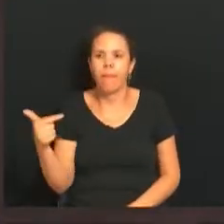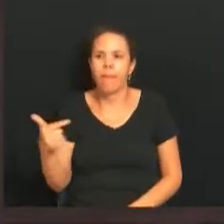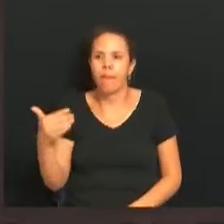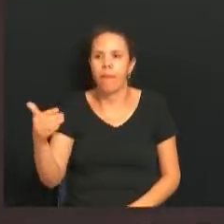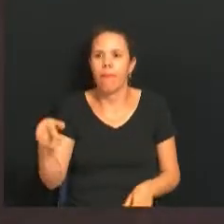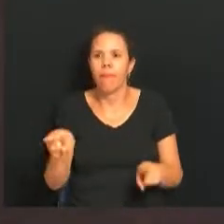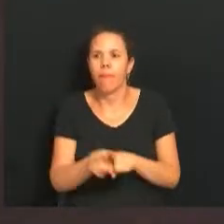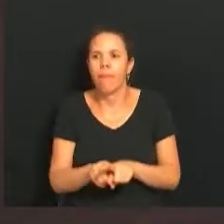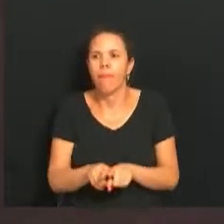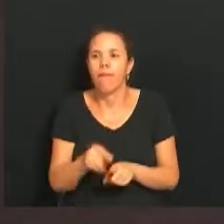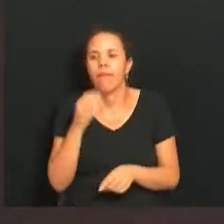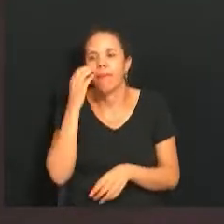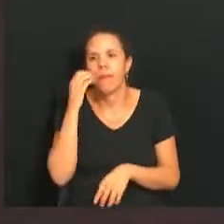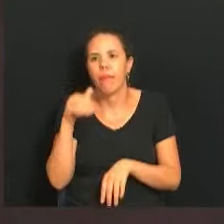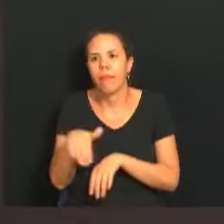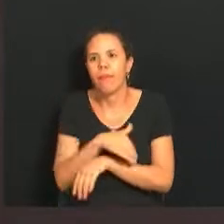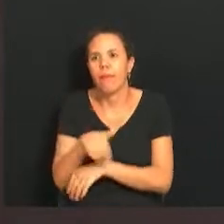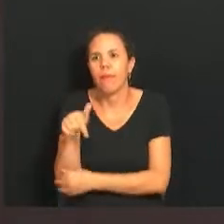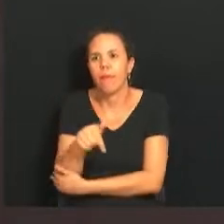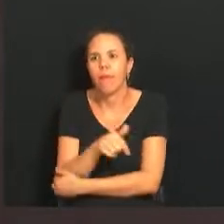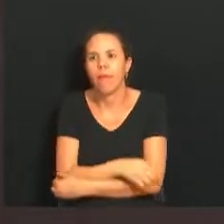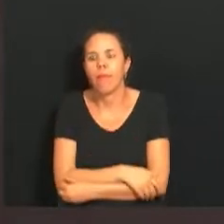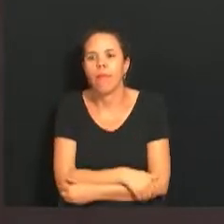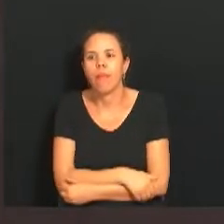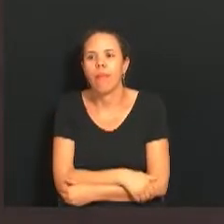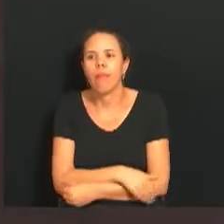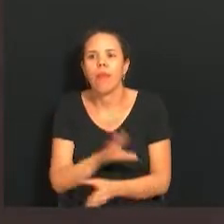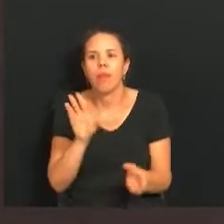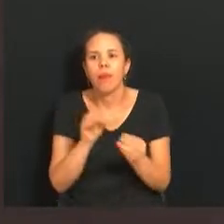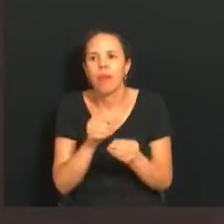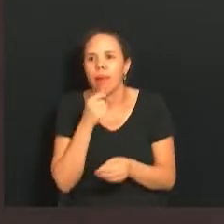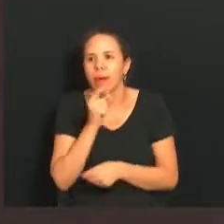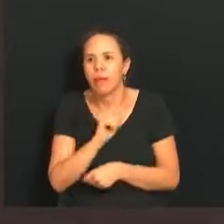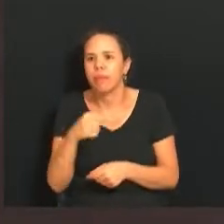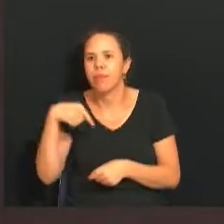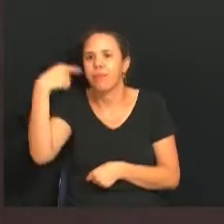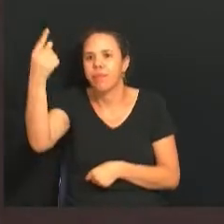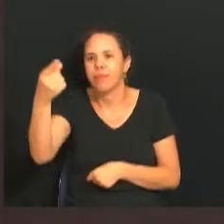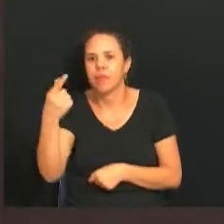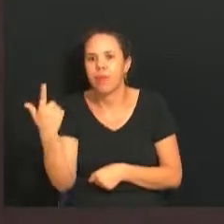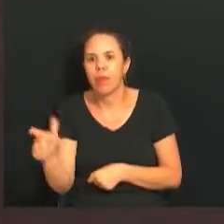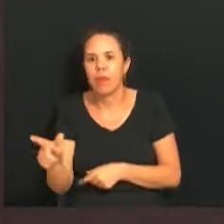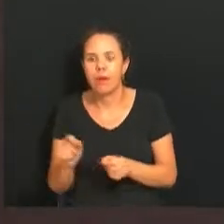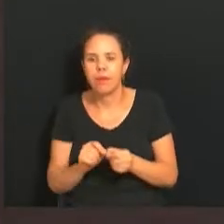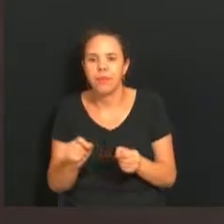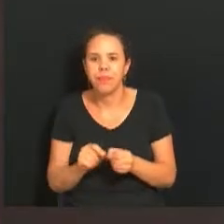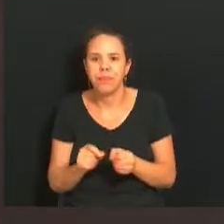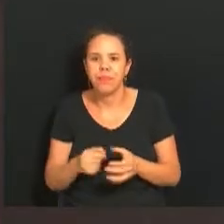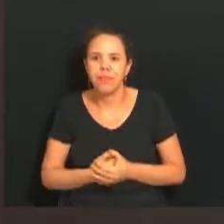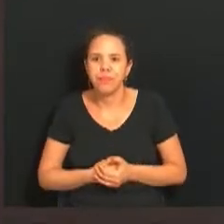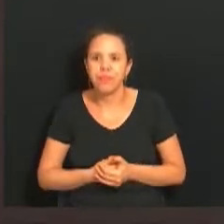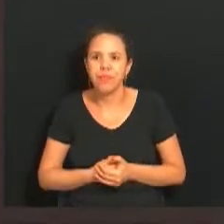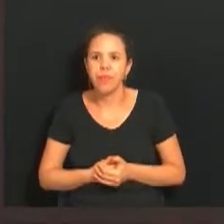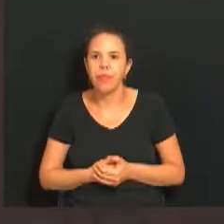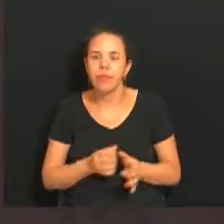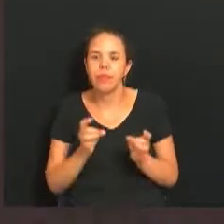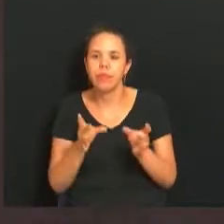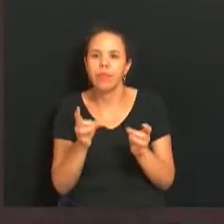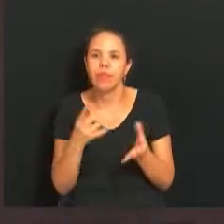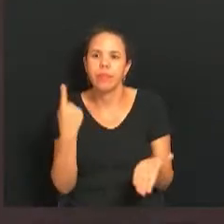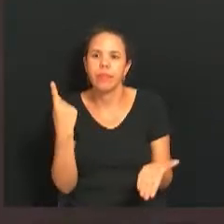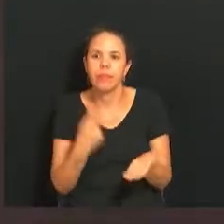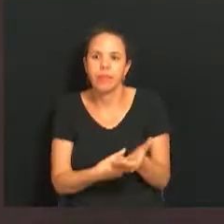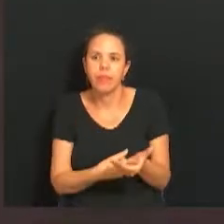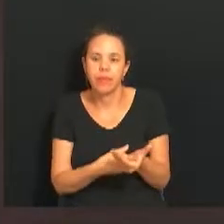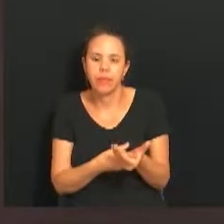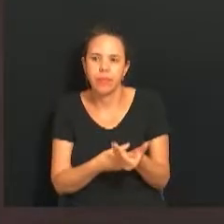aqui nesse endereço para o Thomas. Não está definido, porque no outro bazar que nós fizemos o bazar e cachorro-quente. E